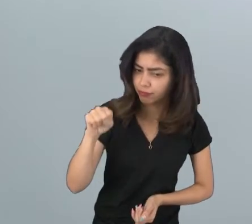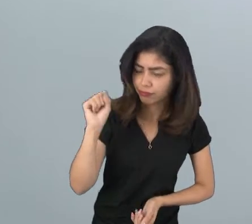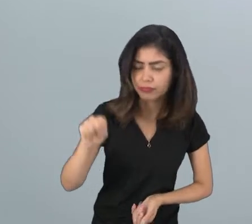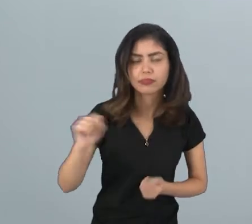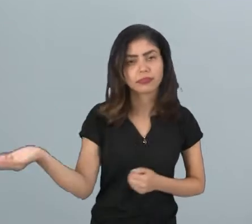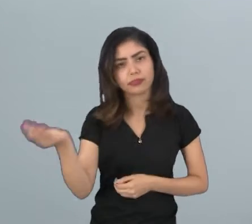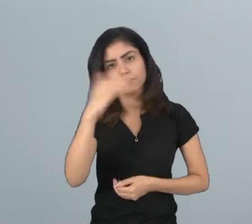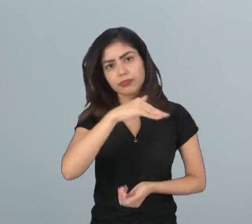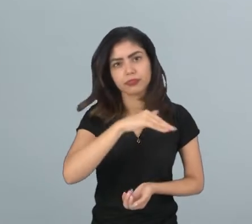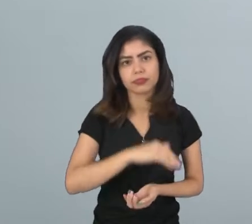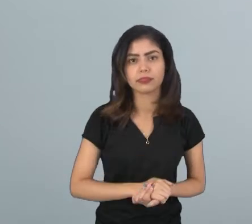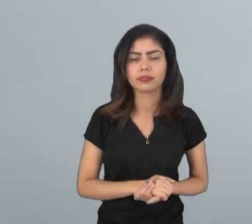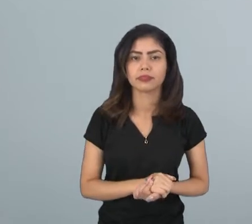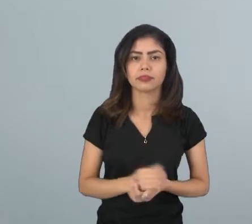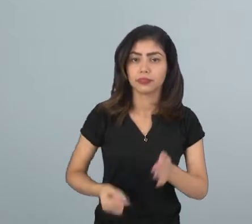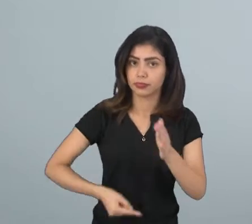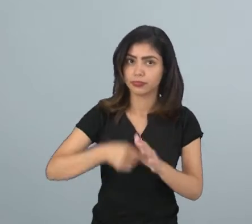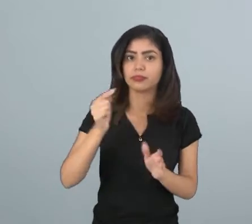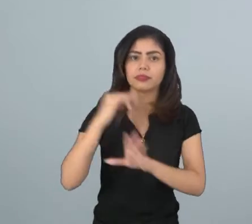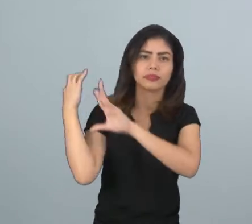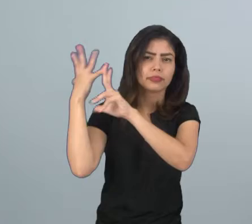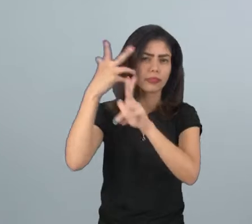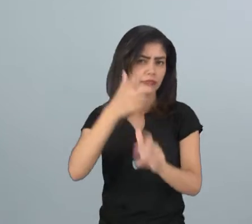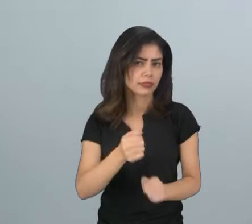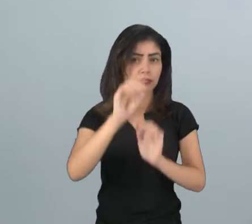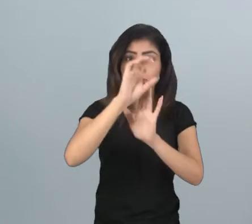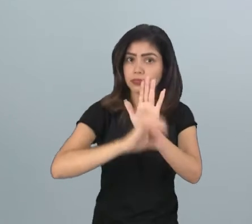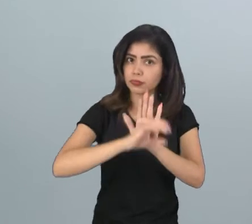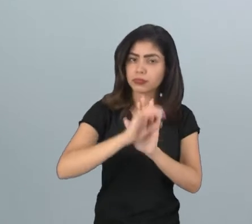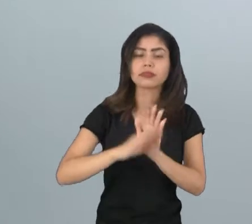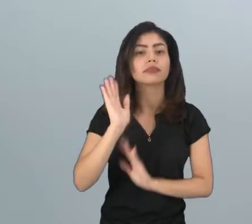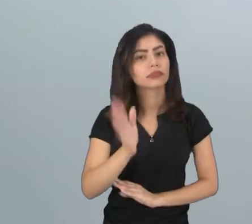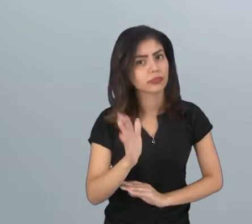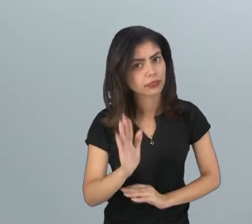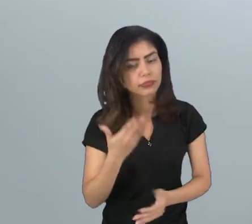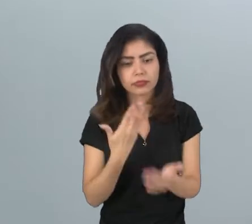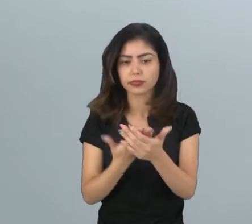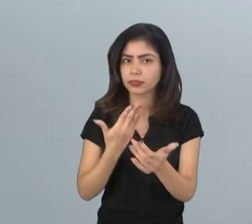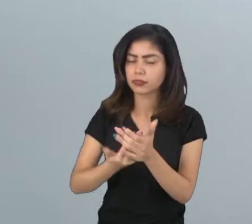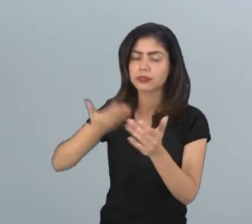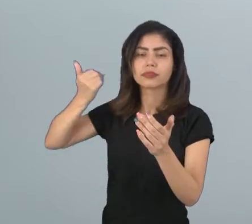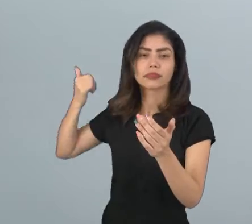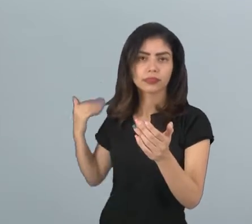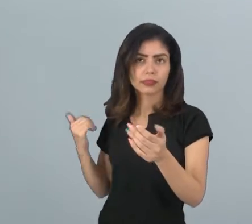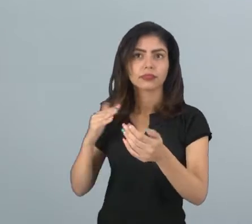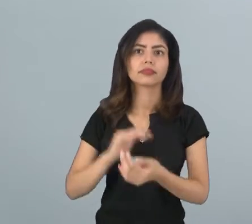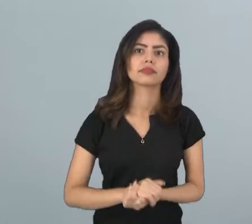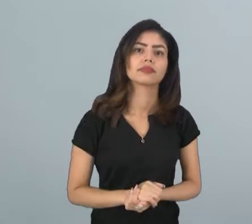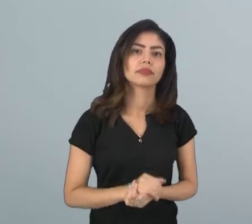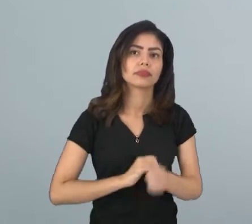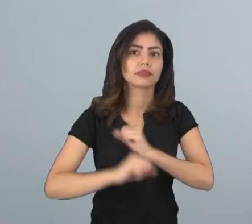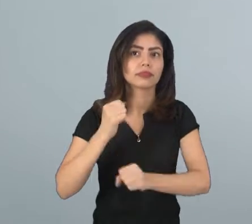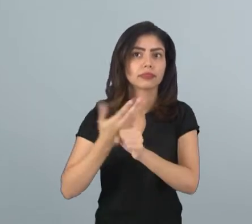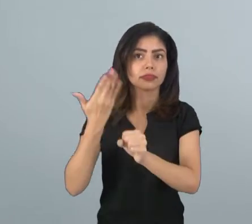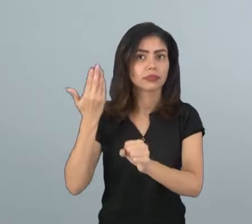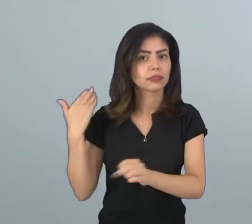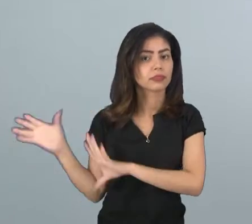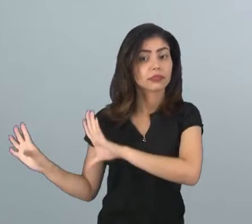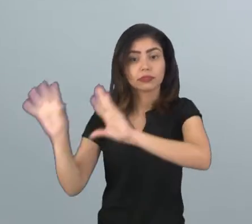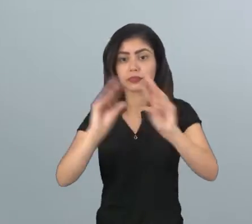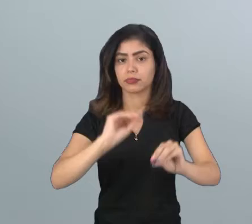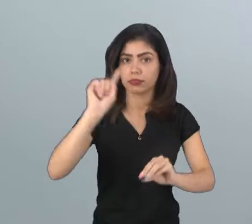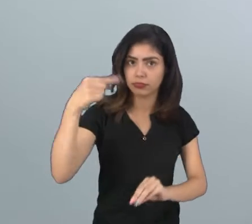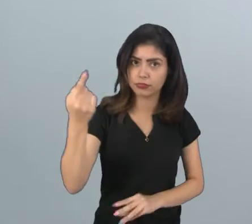sim, vamos primeiramente rever conteúdos que você estudou o ano passado. Depois o seu professor